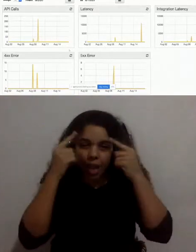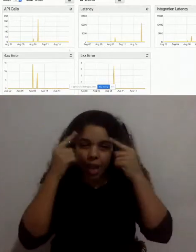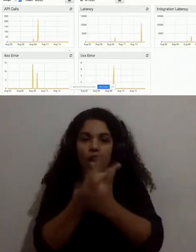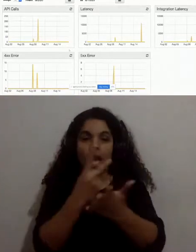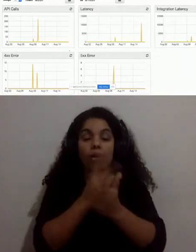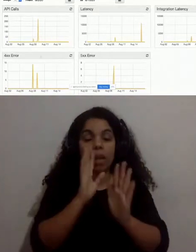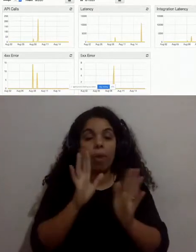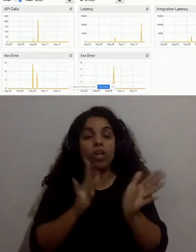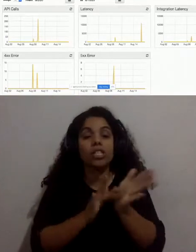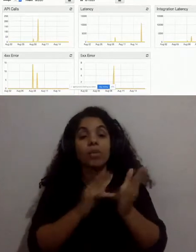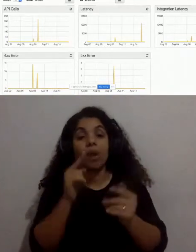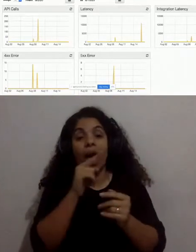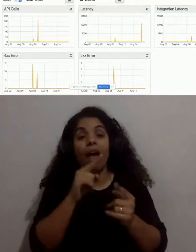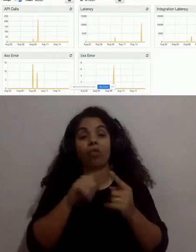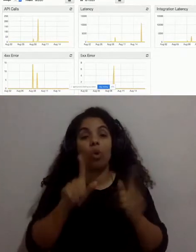pode simular lá no Postman.